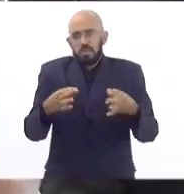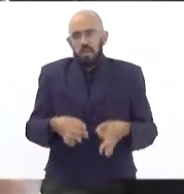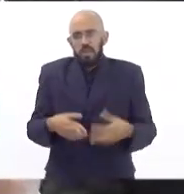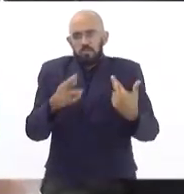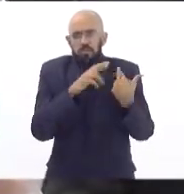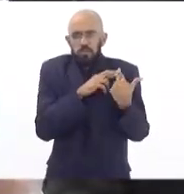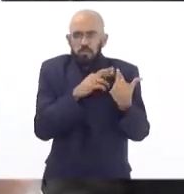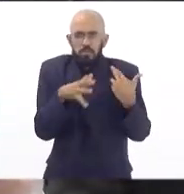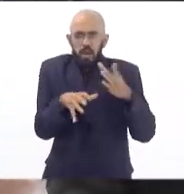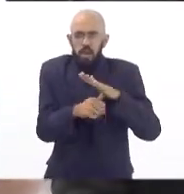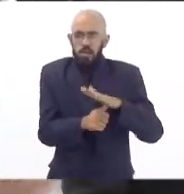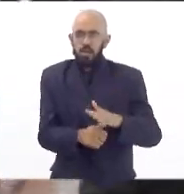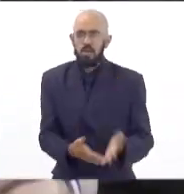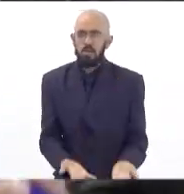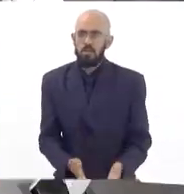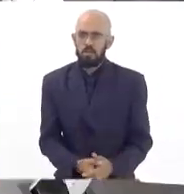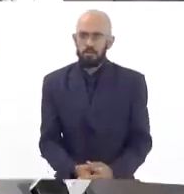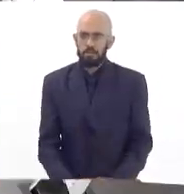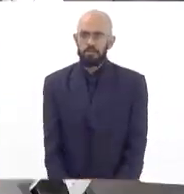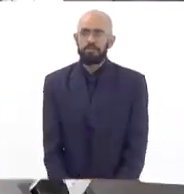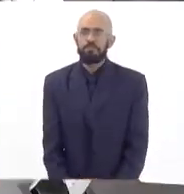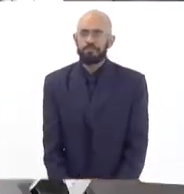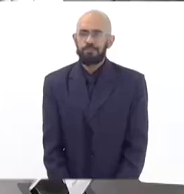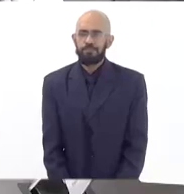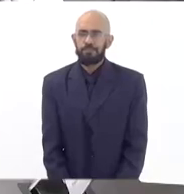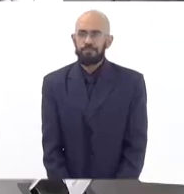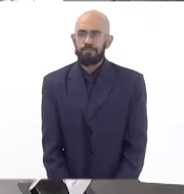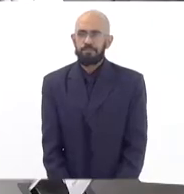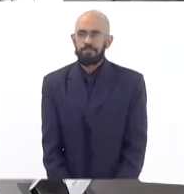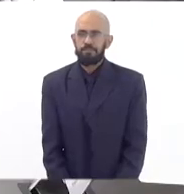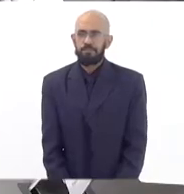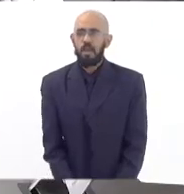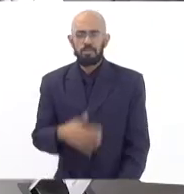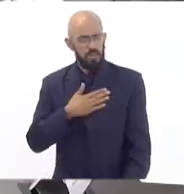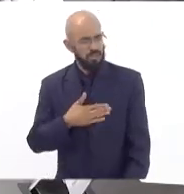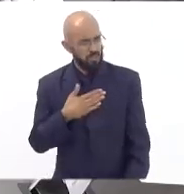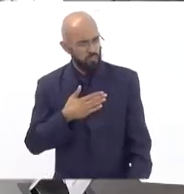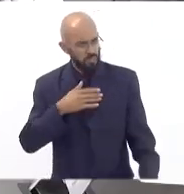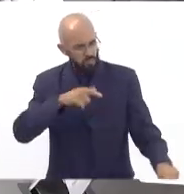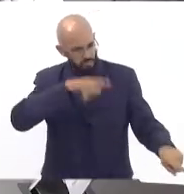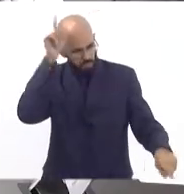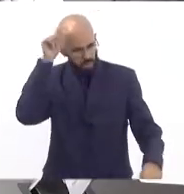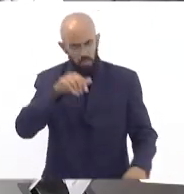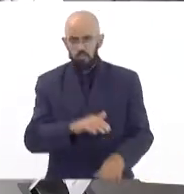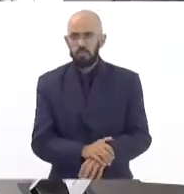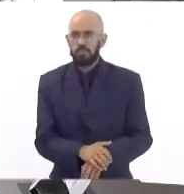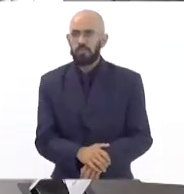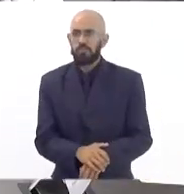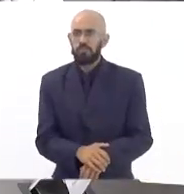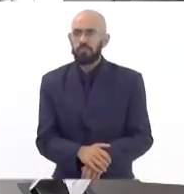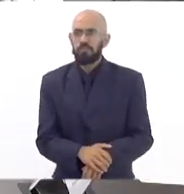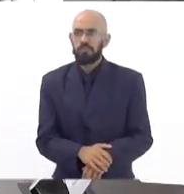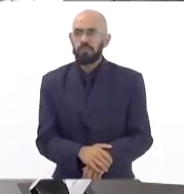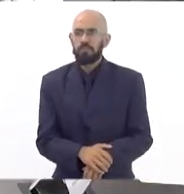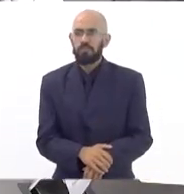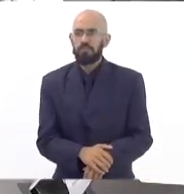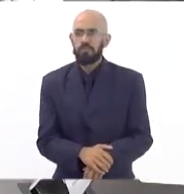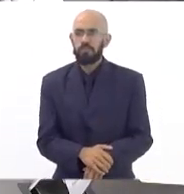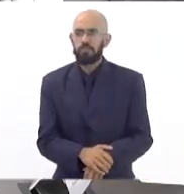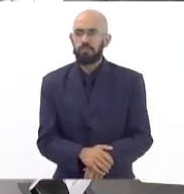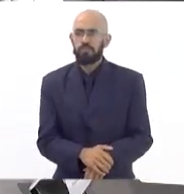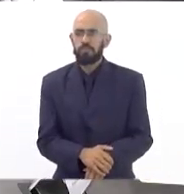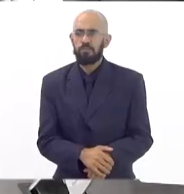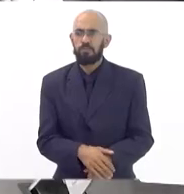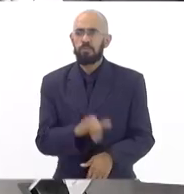por esse lobo o pornô satisfeitos Paulo o deputado Elmar fez não faltou o